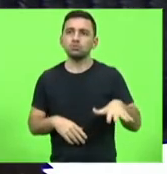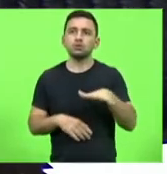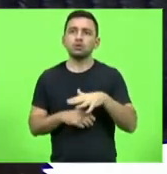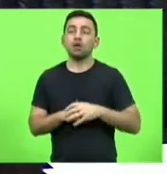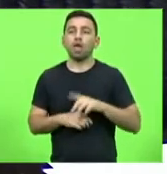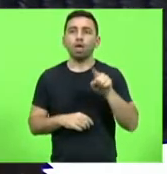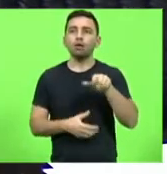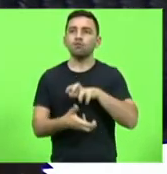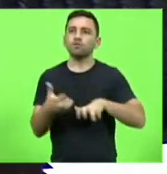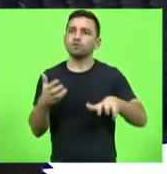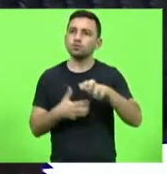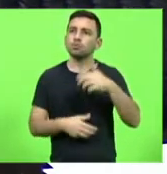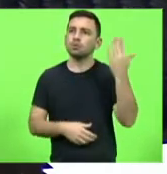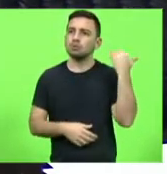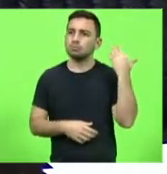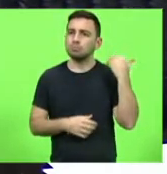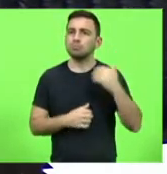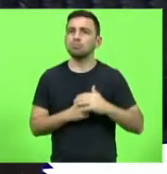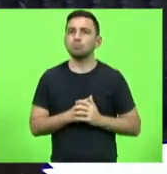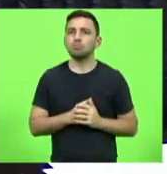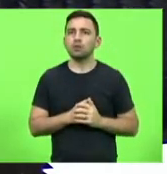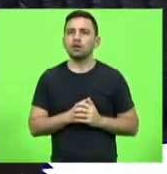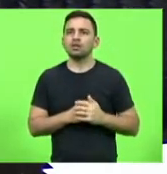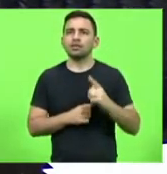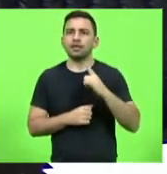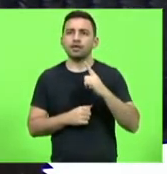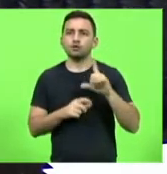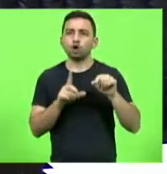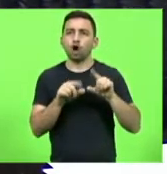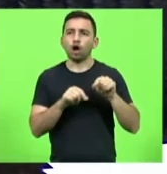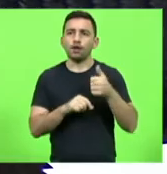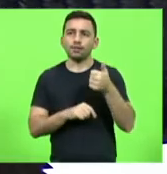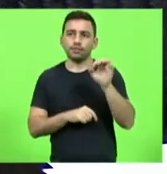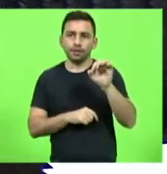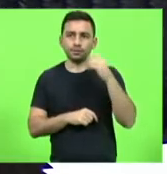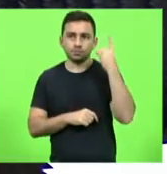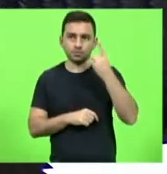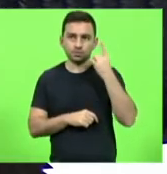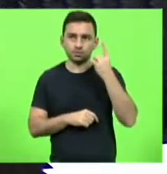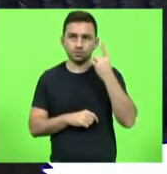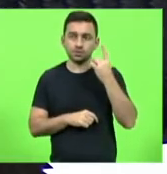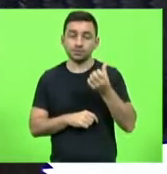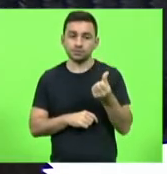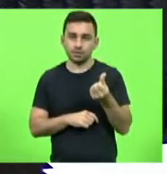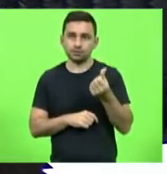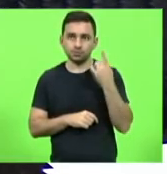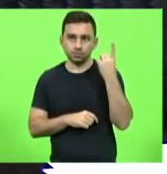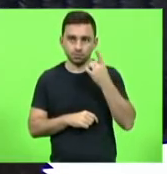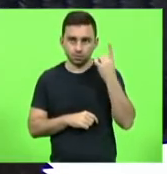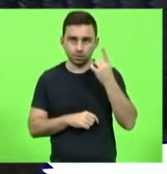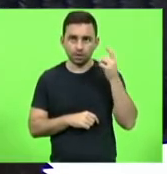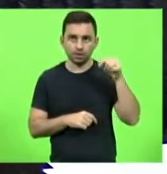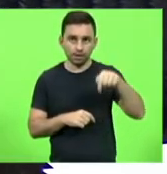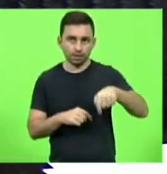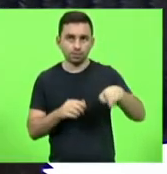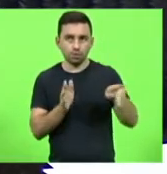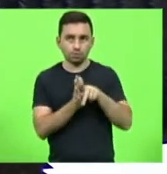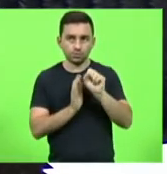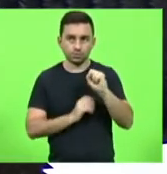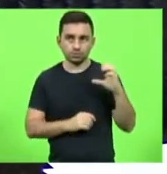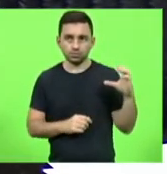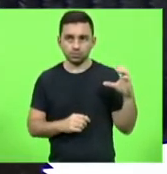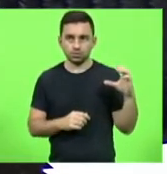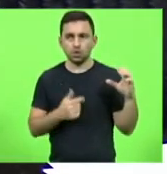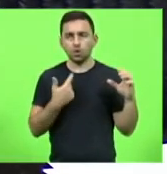revolução popular, onde elegeu 10 parlamentares, somos 6 deputados aqui na bancada catarinense, outros